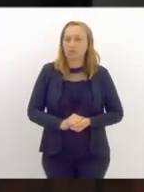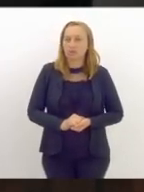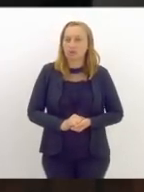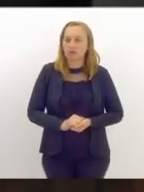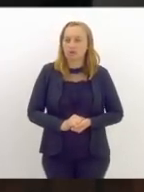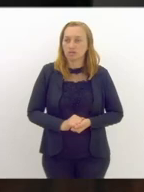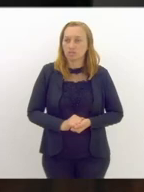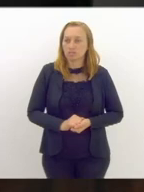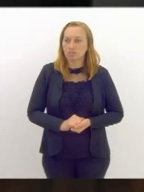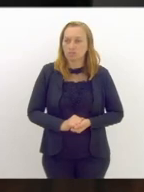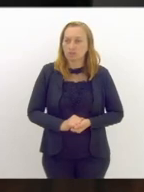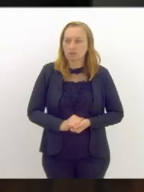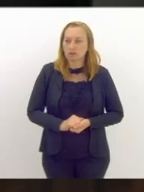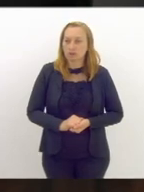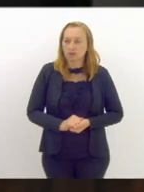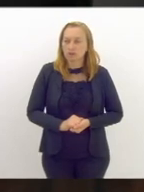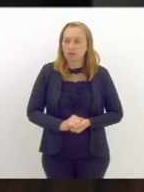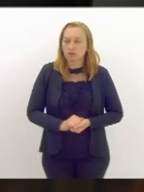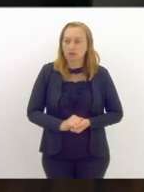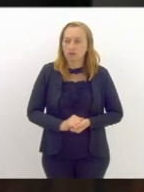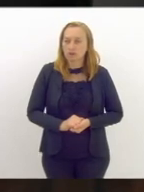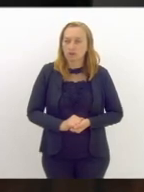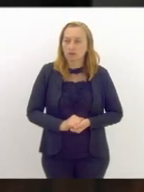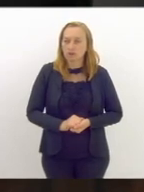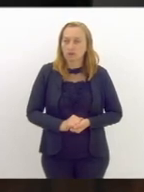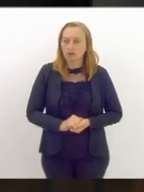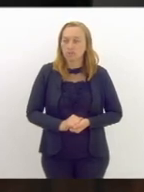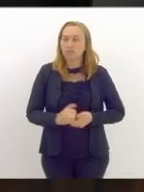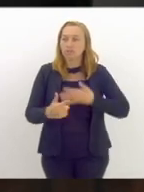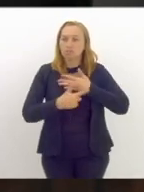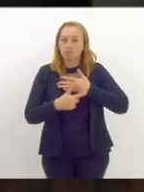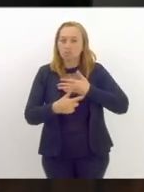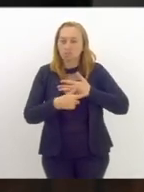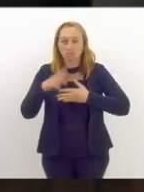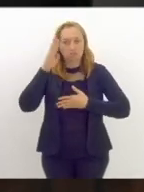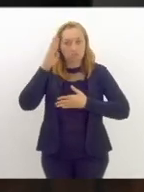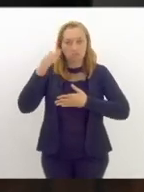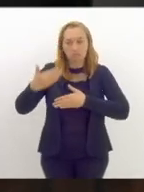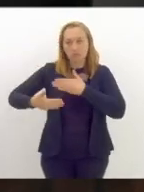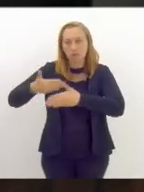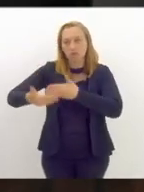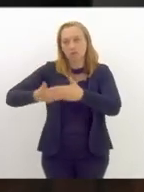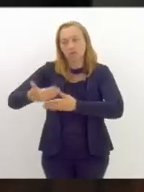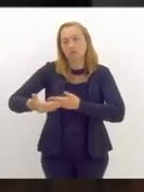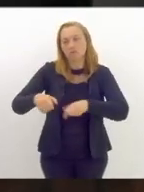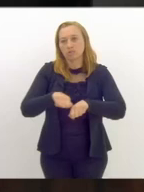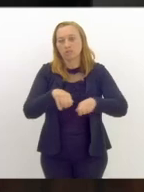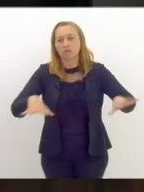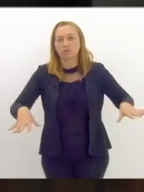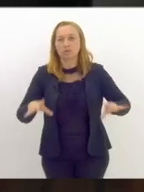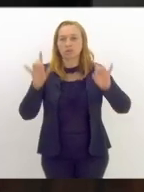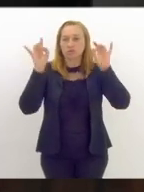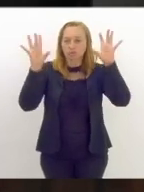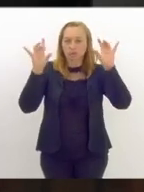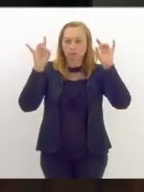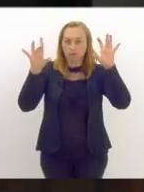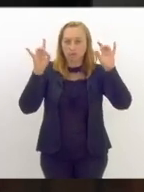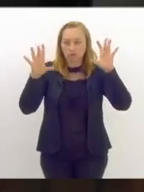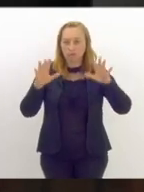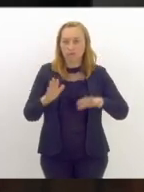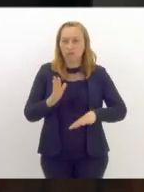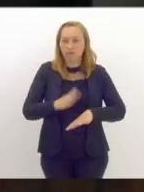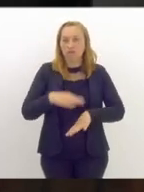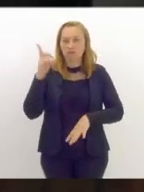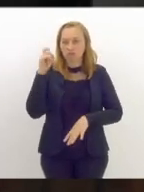se notabilizou ao exercer um fundamental papel ao longo da pandemia, em especial na fase mais aguda